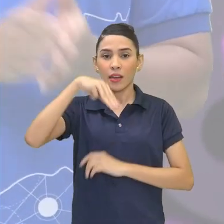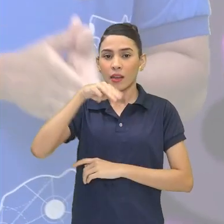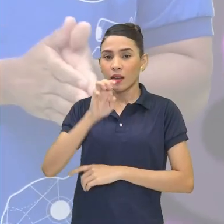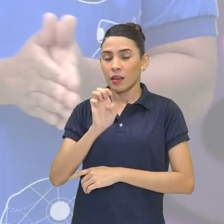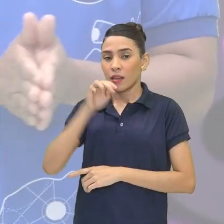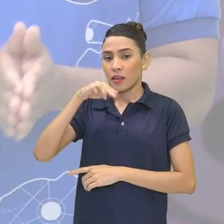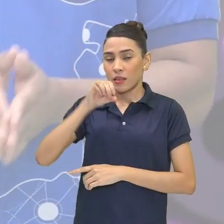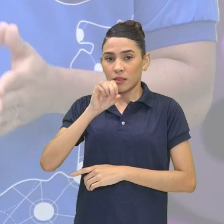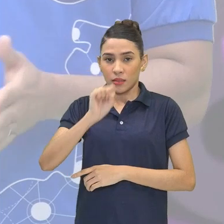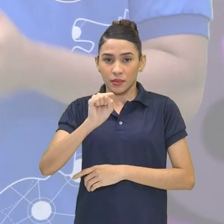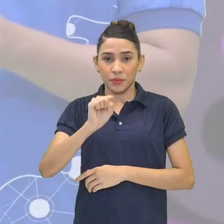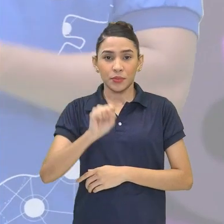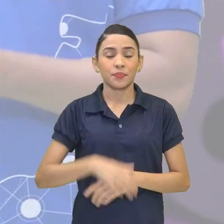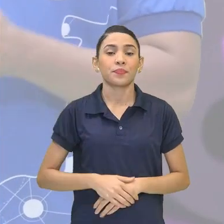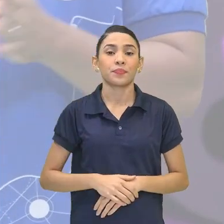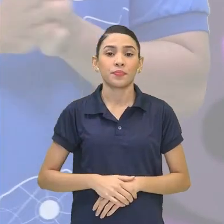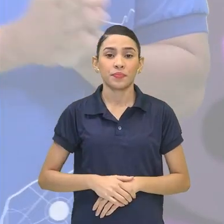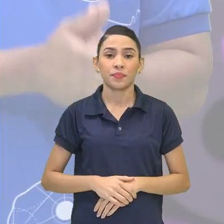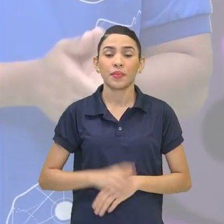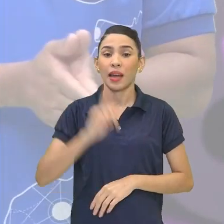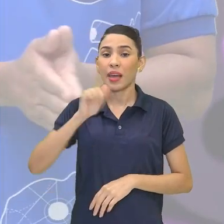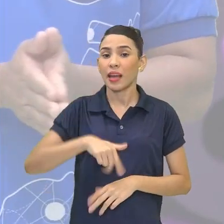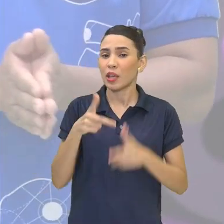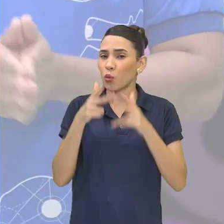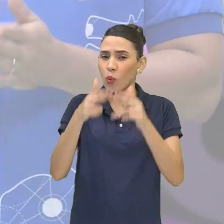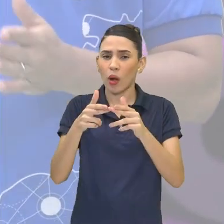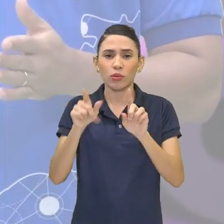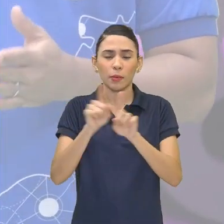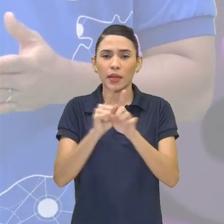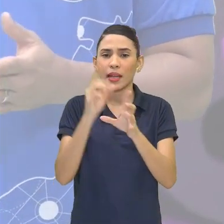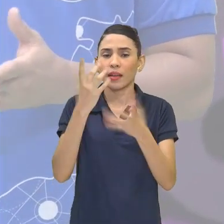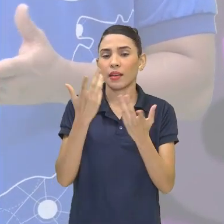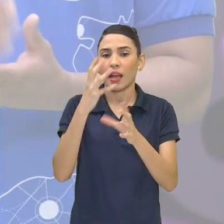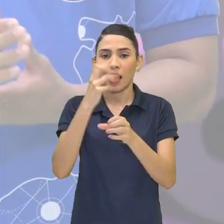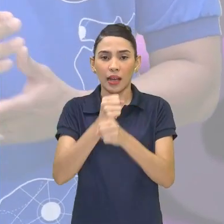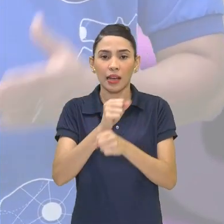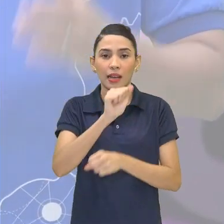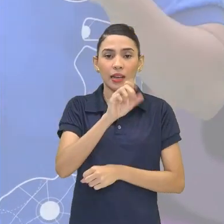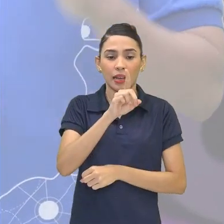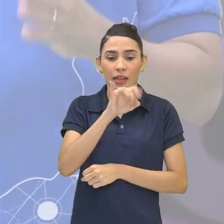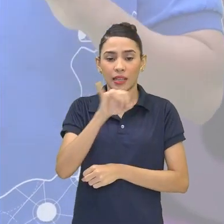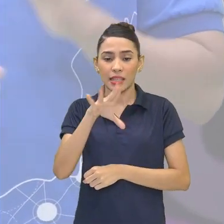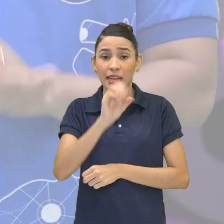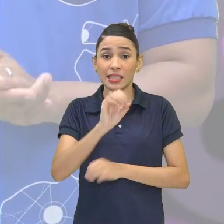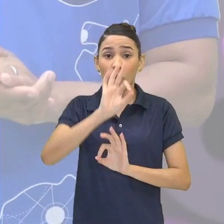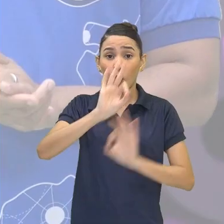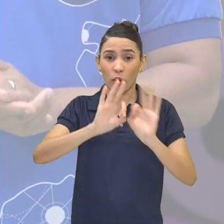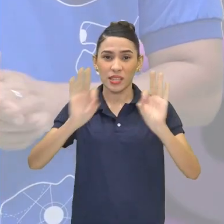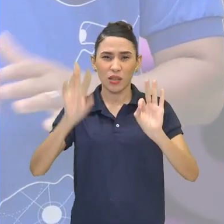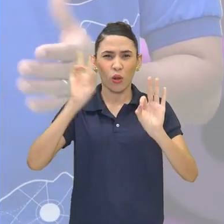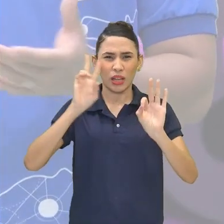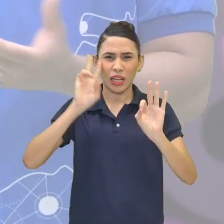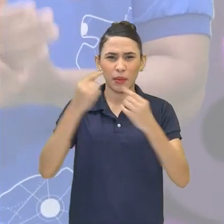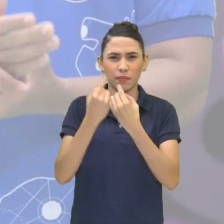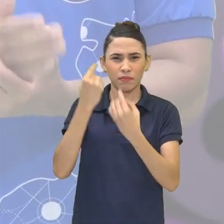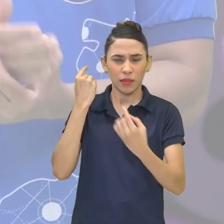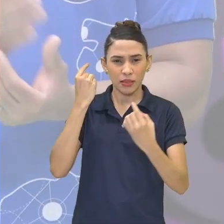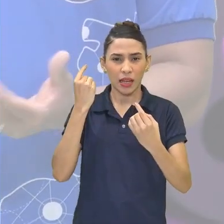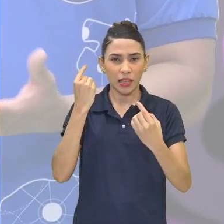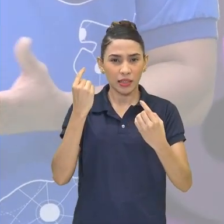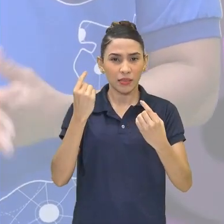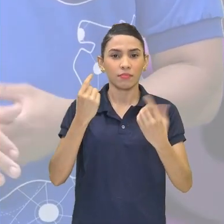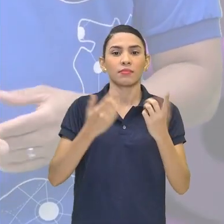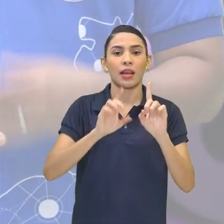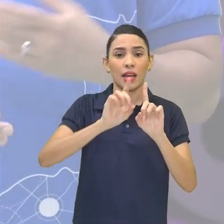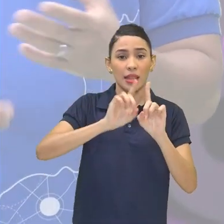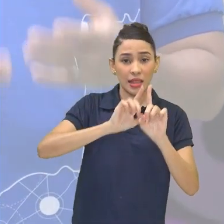O algoritmo da subtração é igual da adição. Unidade embaixo da unidade, centena embaixo da centena, dezena